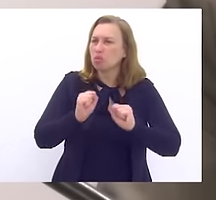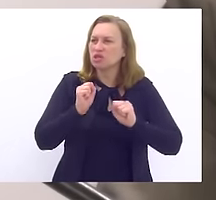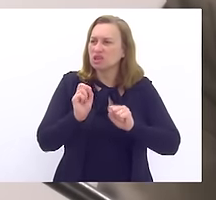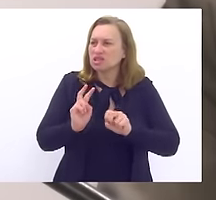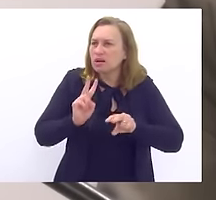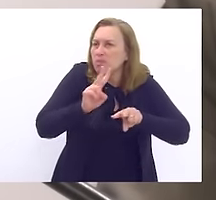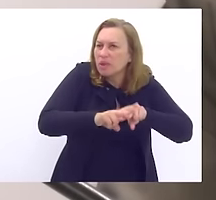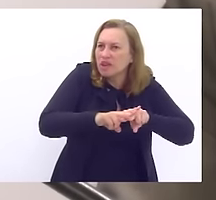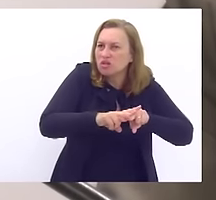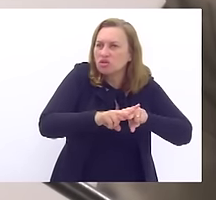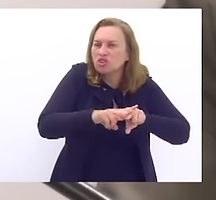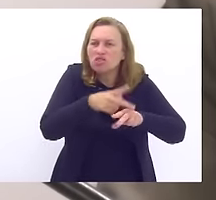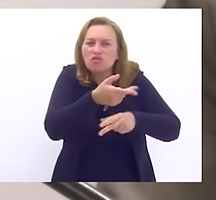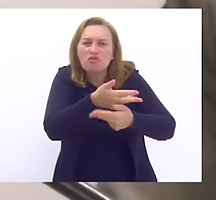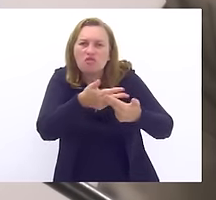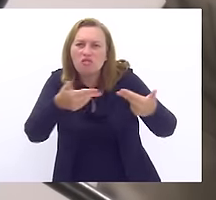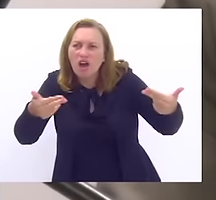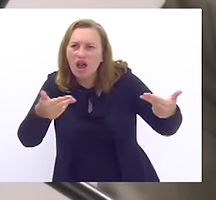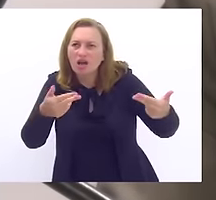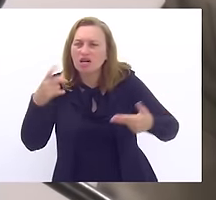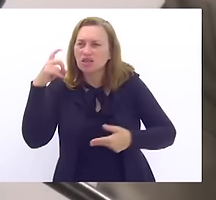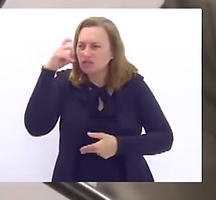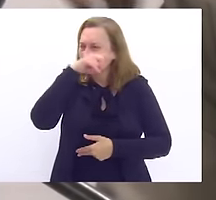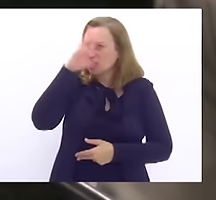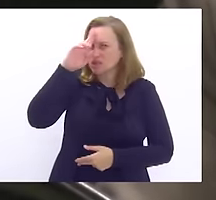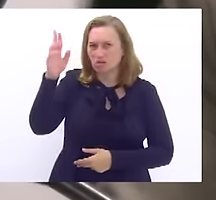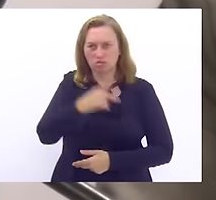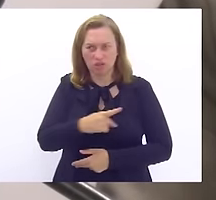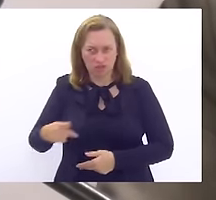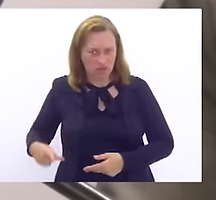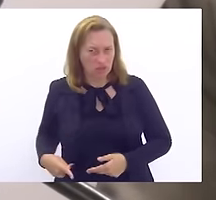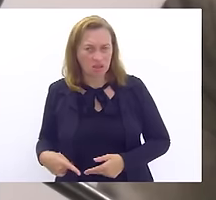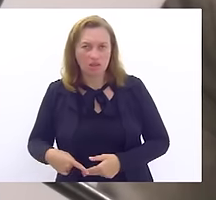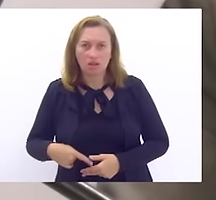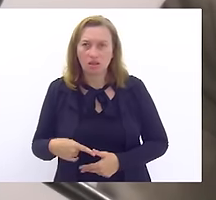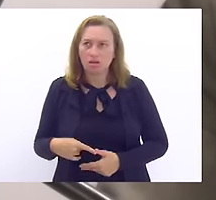diversos e a dificuldade Presidente surreal